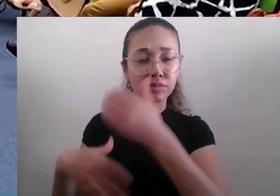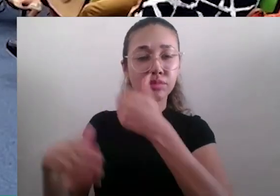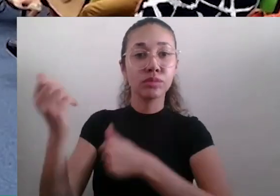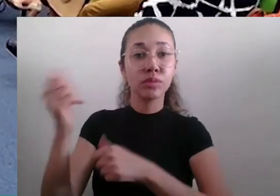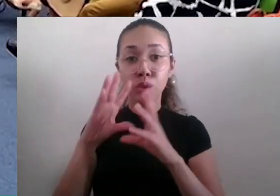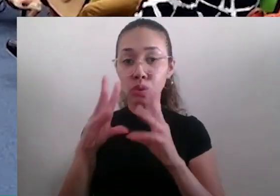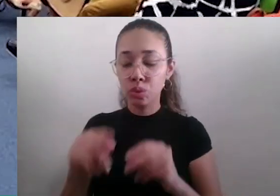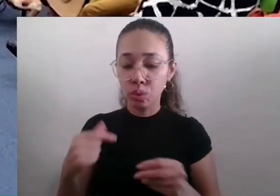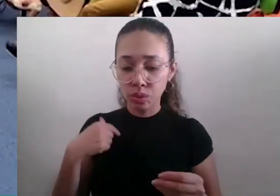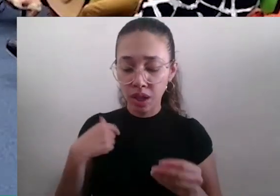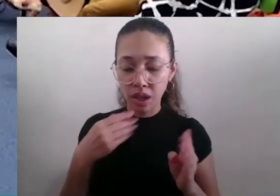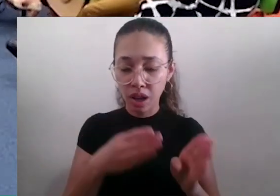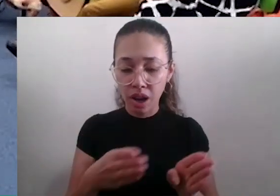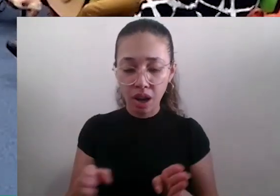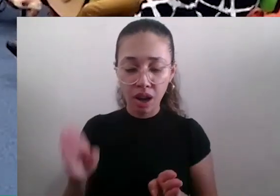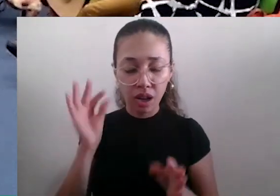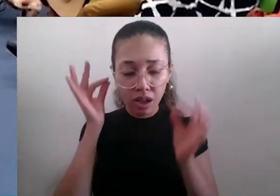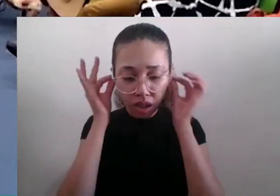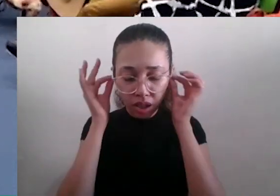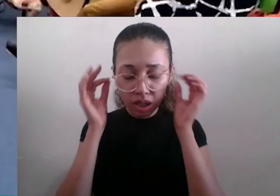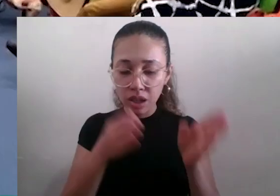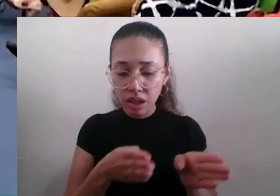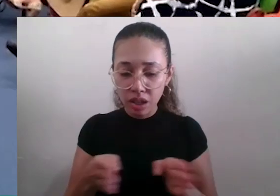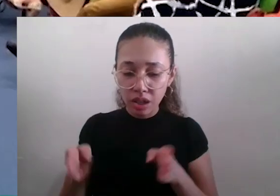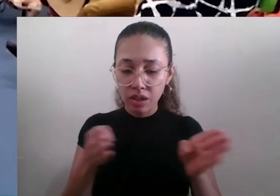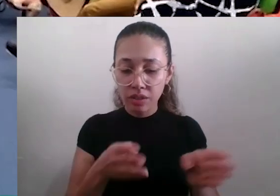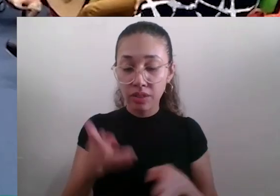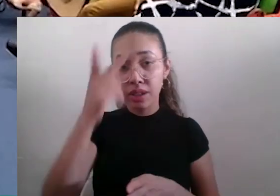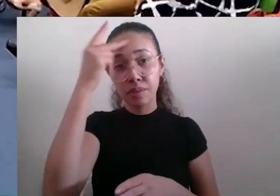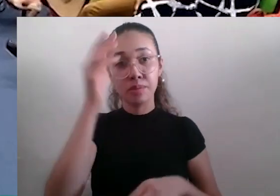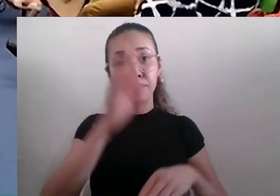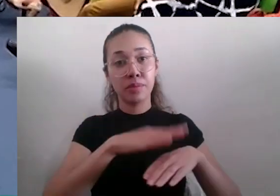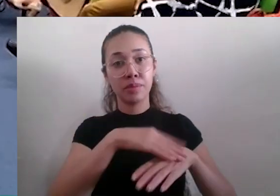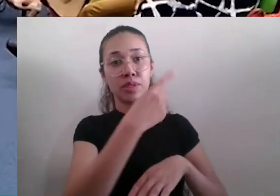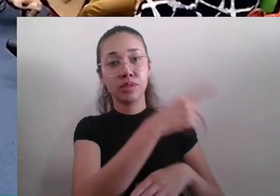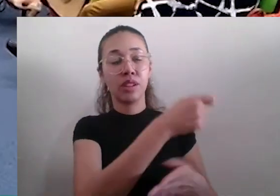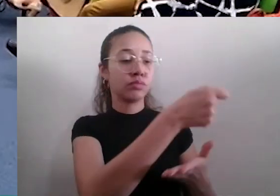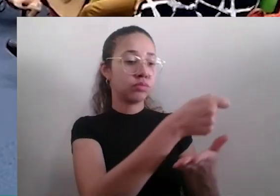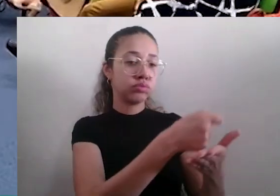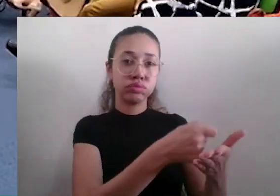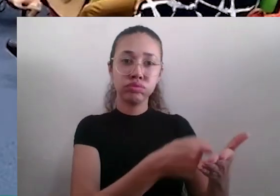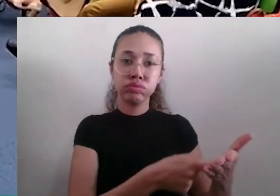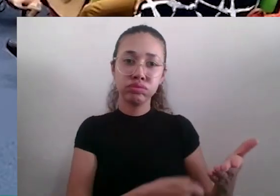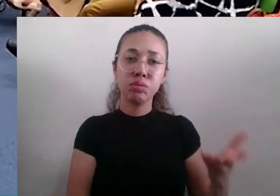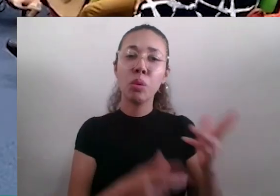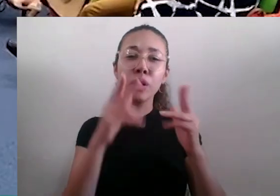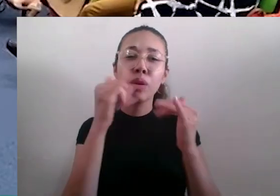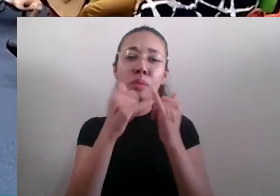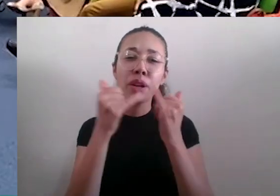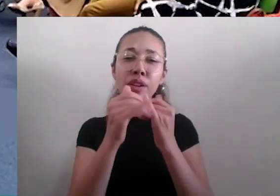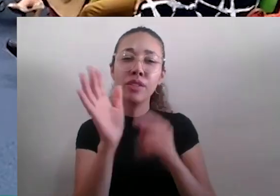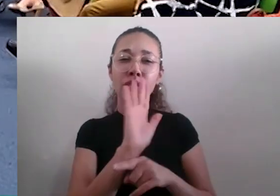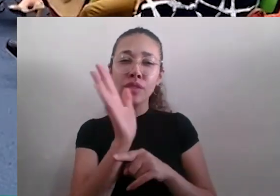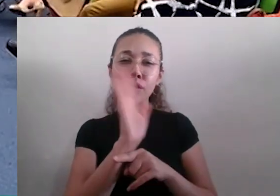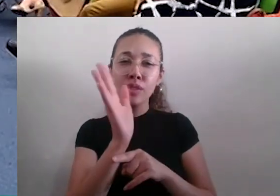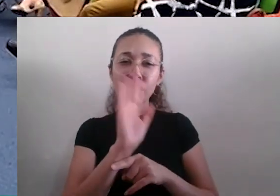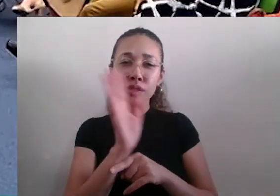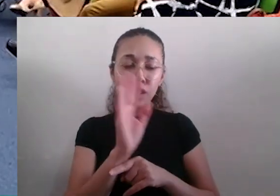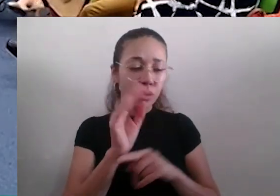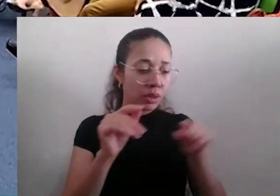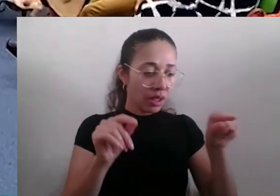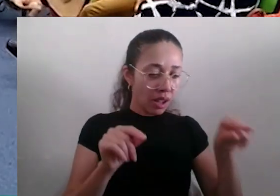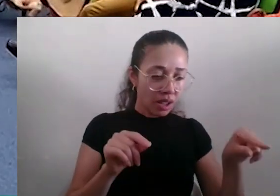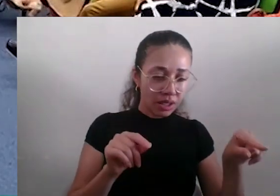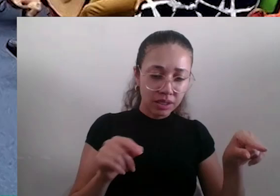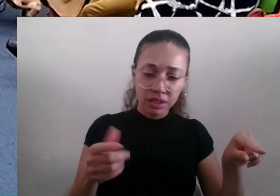fez e alguém da novelo escreve o roteiro E aí o roteiro é um roteiro como se fosse um roteiro de filme você vai juntando você pega esse áudio